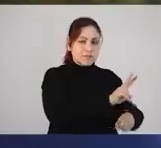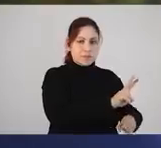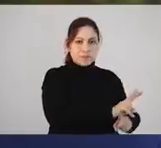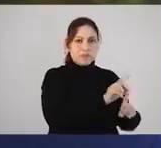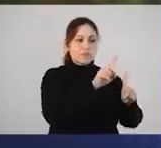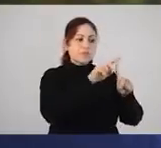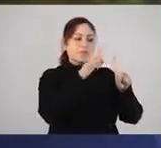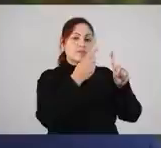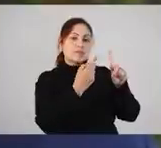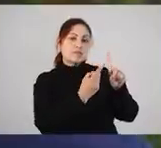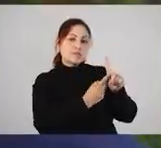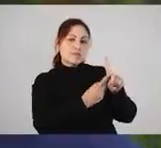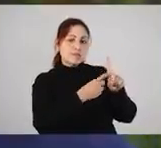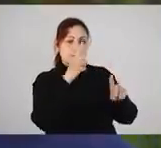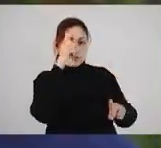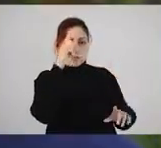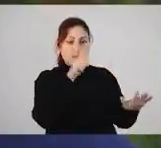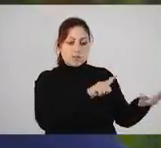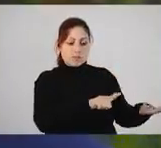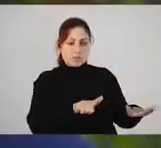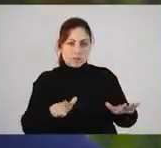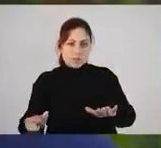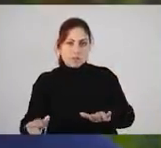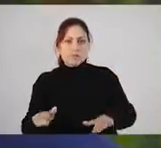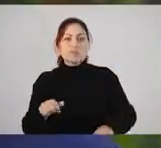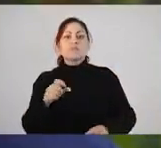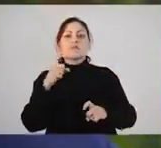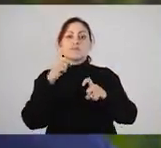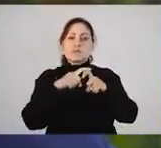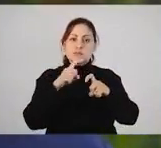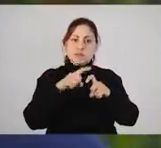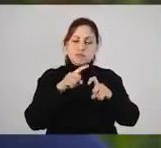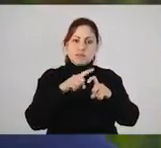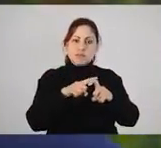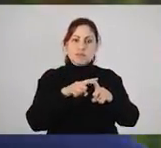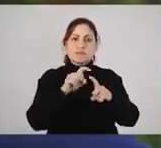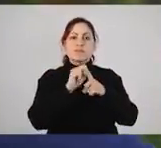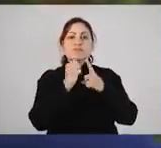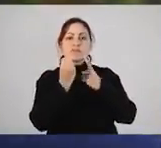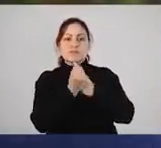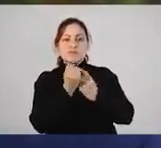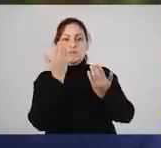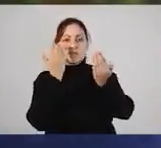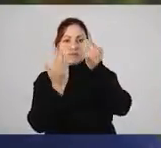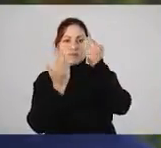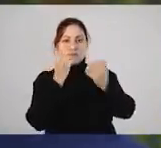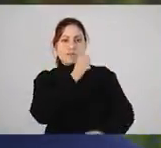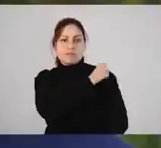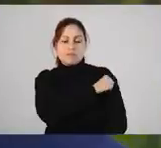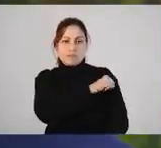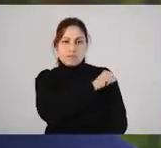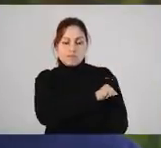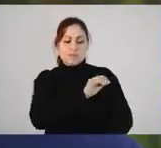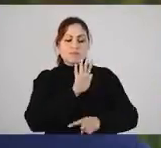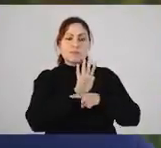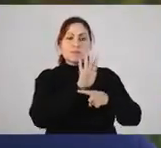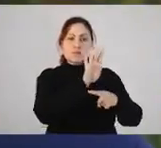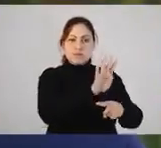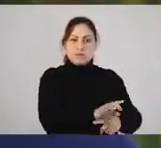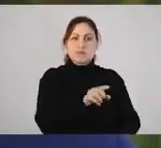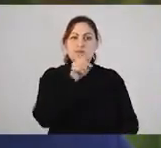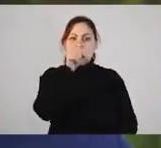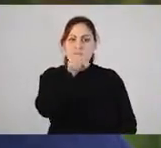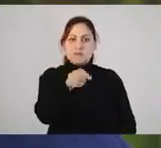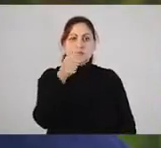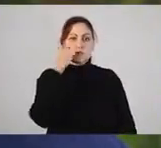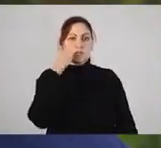cidade. Serão reuniões semanais com a presença de médicos, assistentes sociais, psicólogos e enfermeiros, para